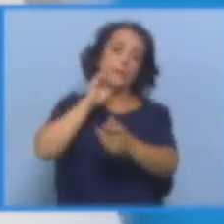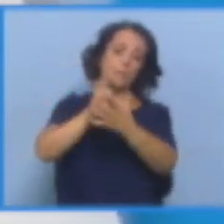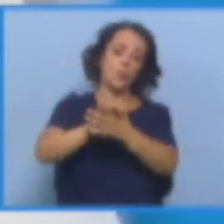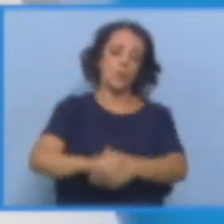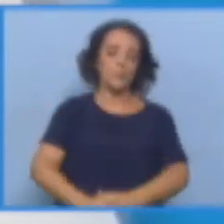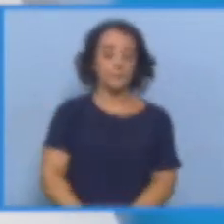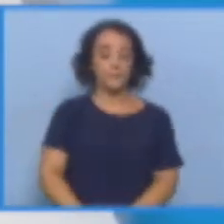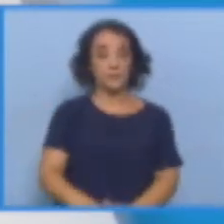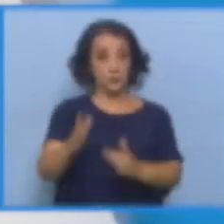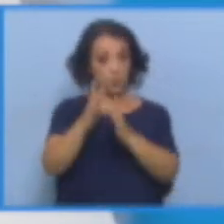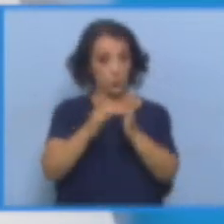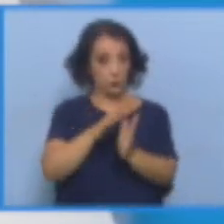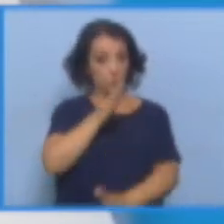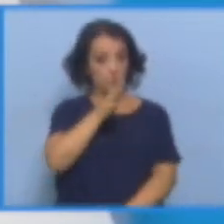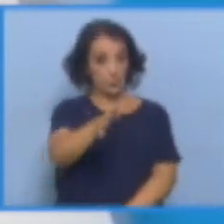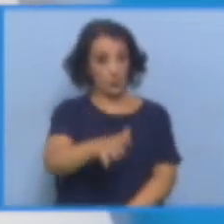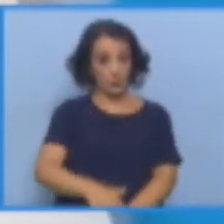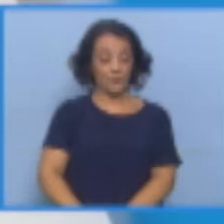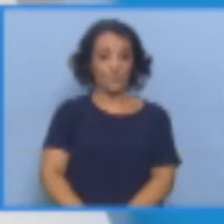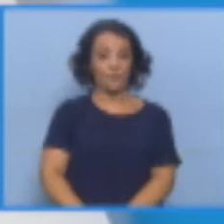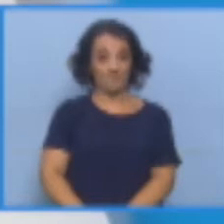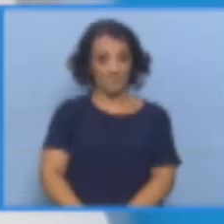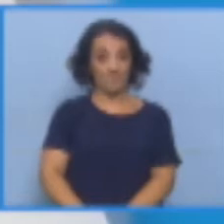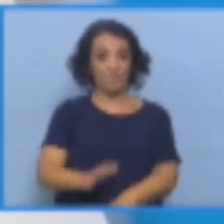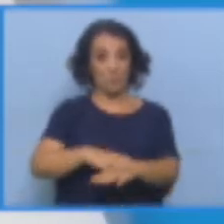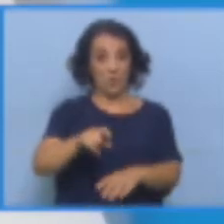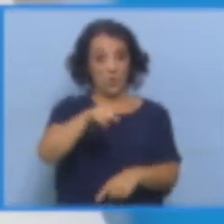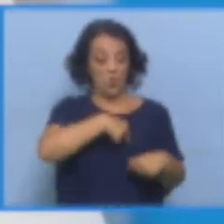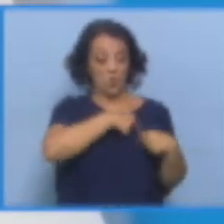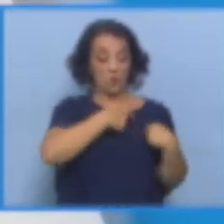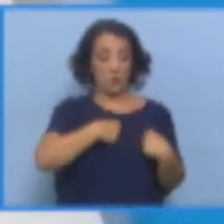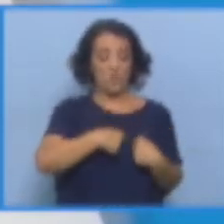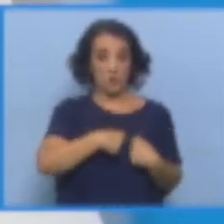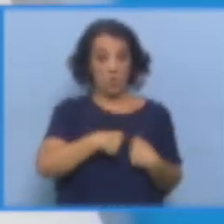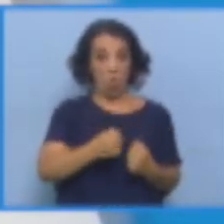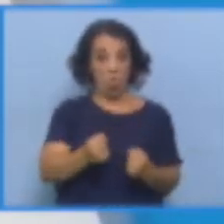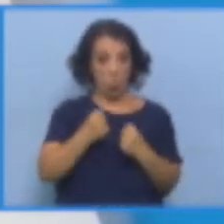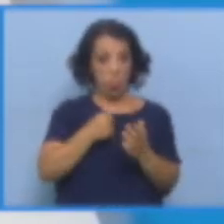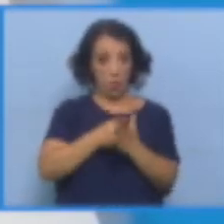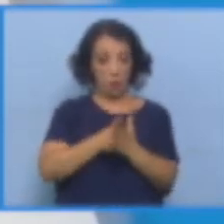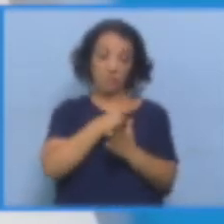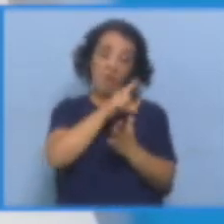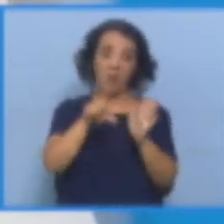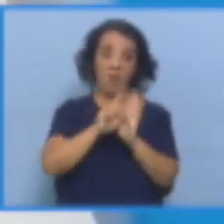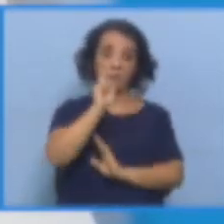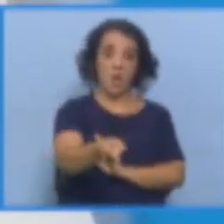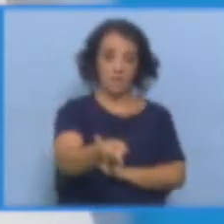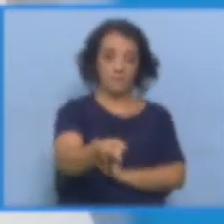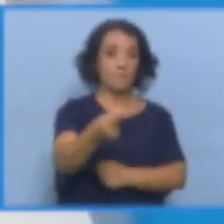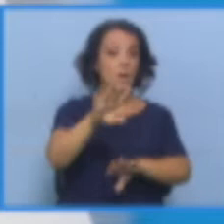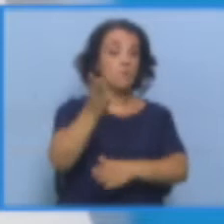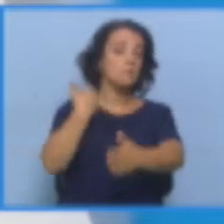Jesus disse-lhes: foi por causa da dureza do vosso coração que ele vos deixou essa lei. Mas no princípio da